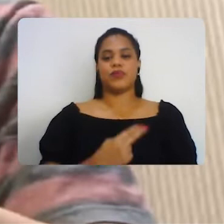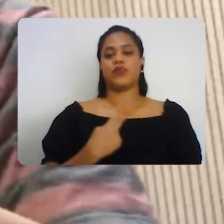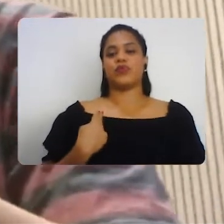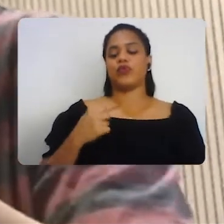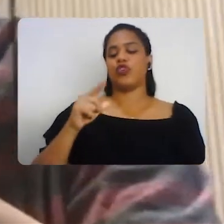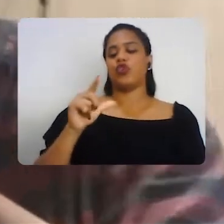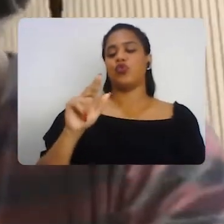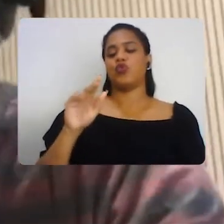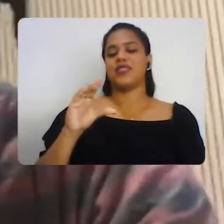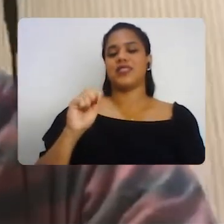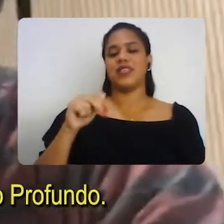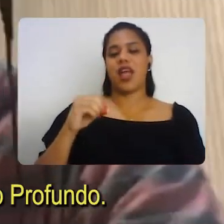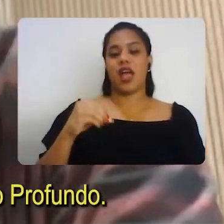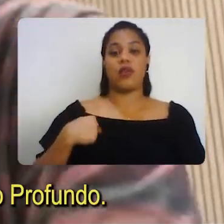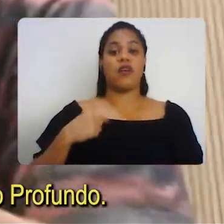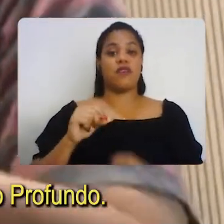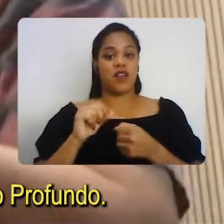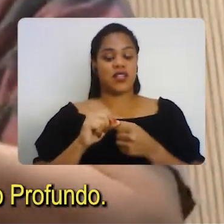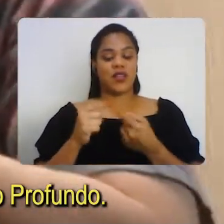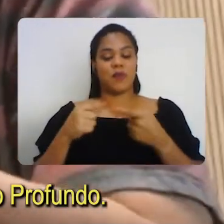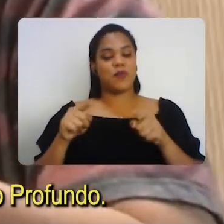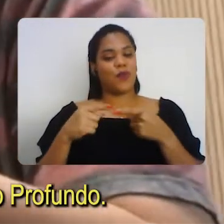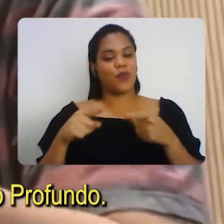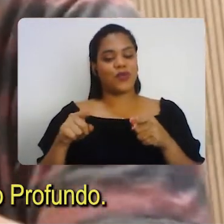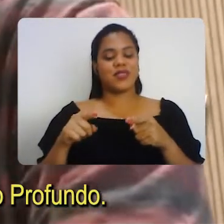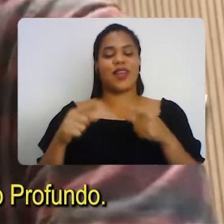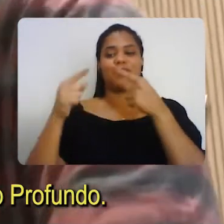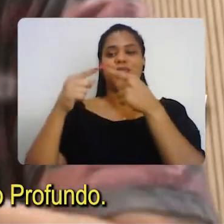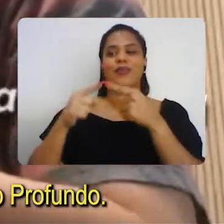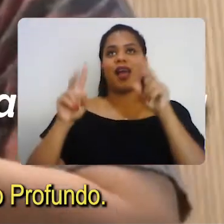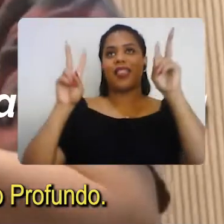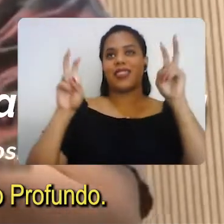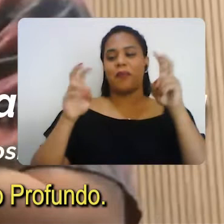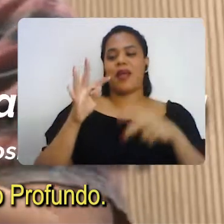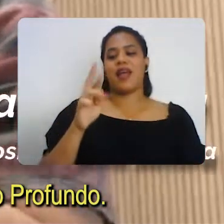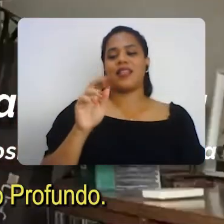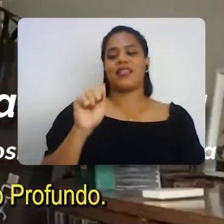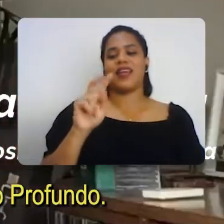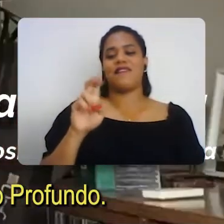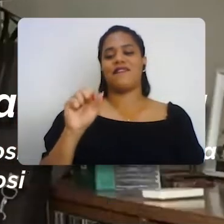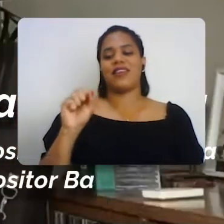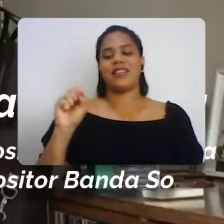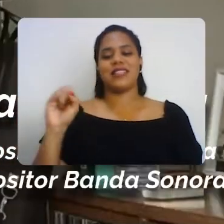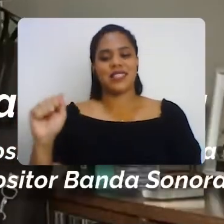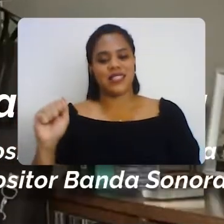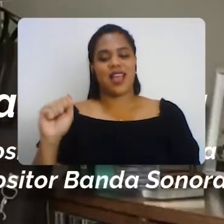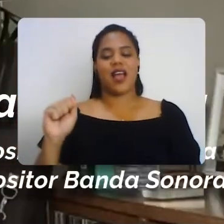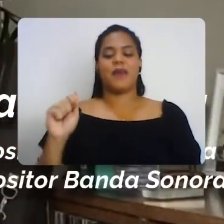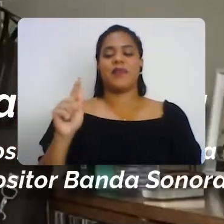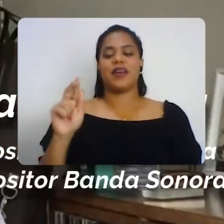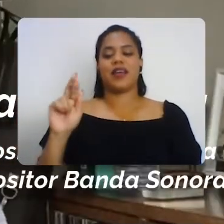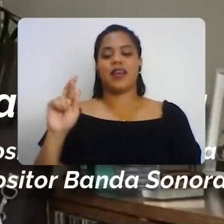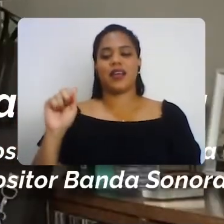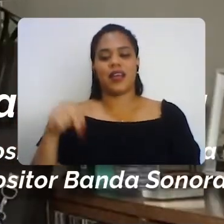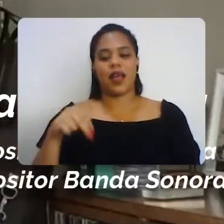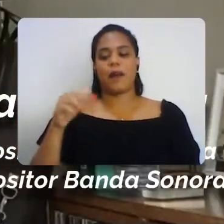Eu sou Luciano Salvador Bahia, sou um dos compositores da trilha sonora do espetáculo A Travessia do Grão Profundo. Eu recebi esse convite